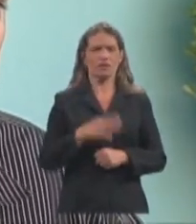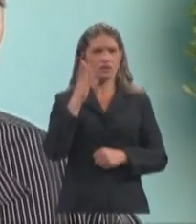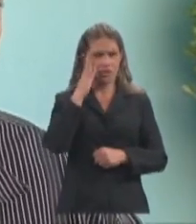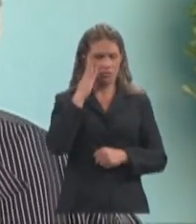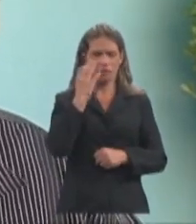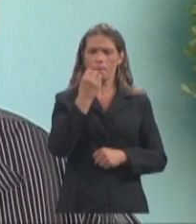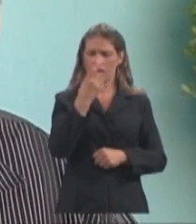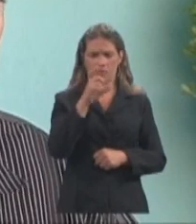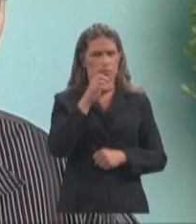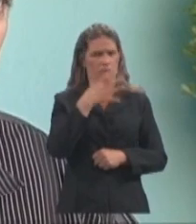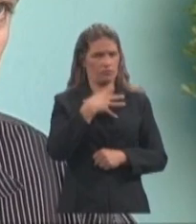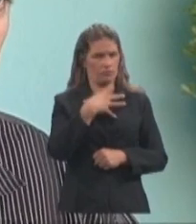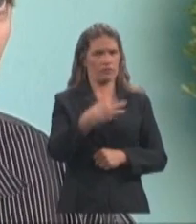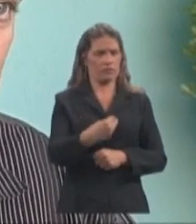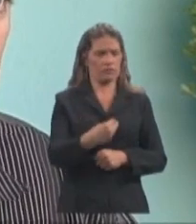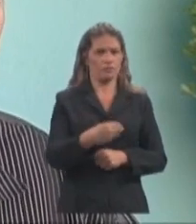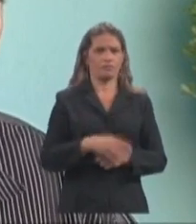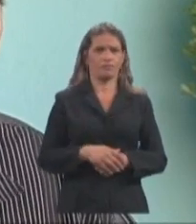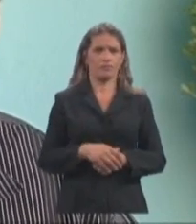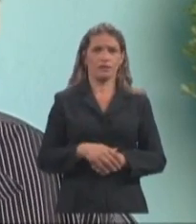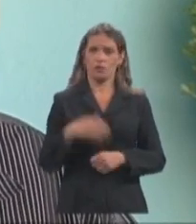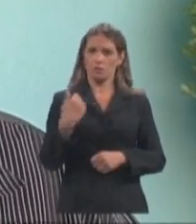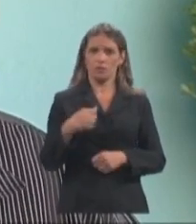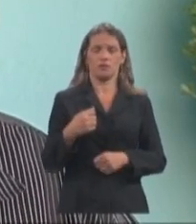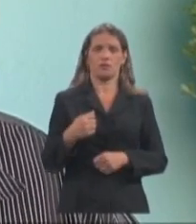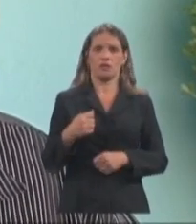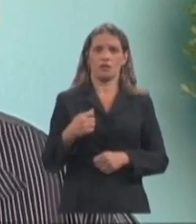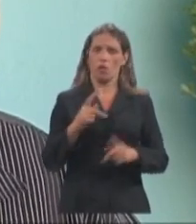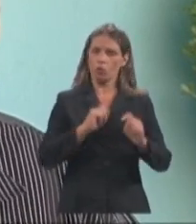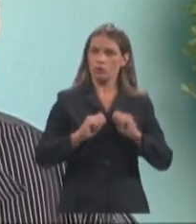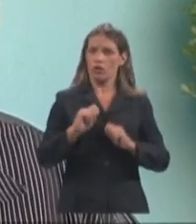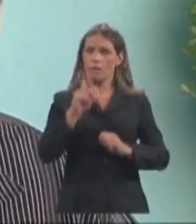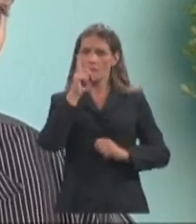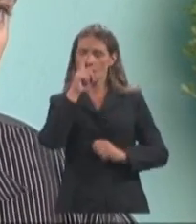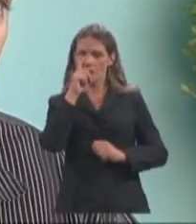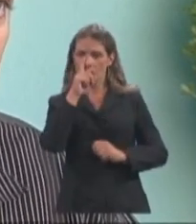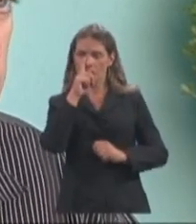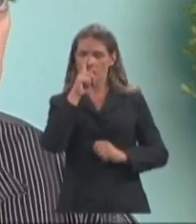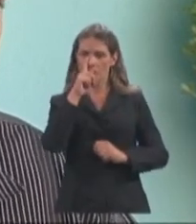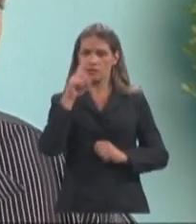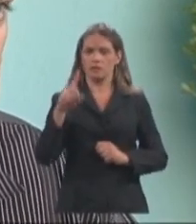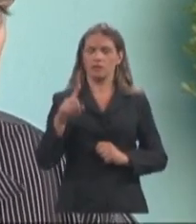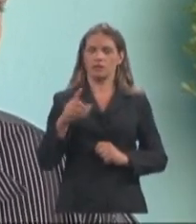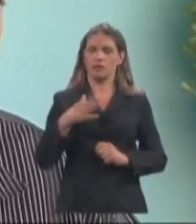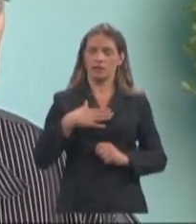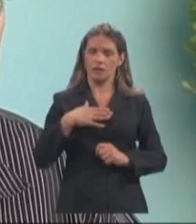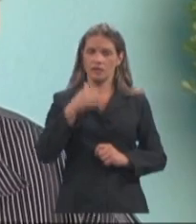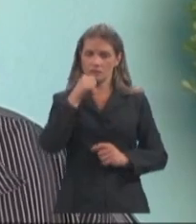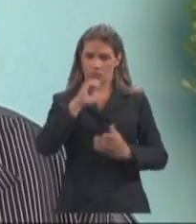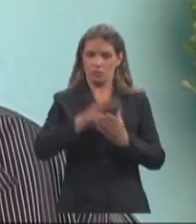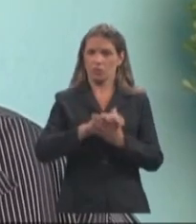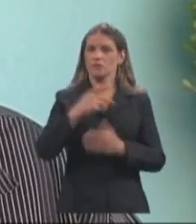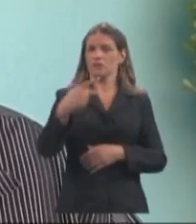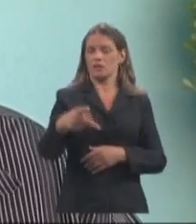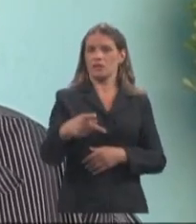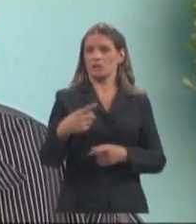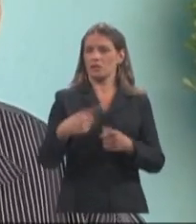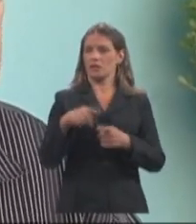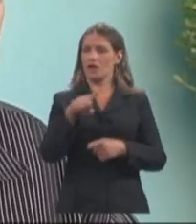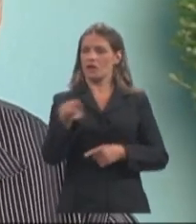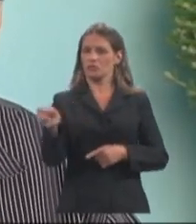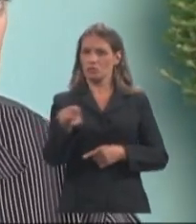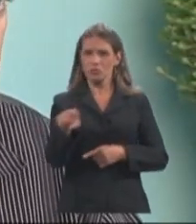bem pro meu filho e eu tive que segurar a mãe e e e a menora a mãe dele e a menora porque elas não resistiram aquilo ali Elas caíram em prante de